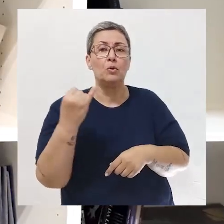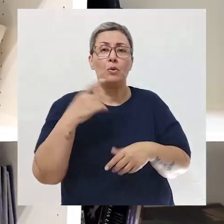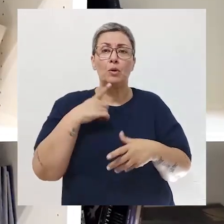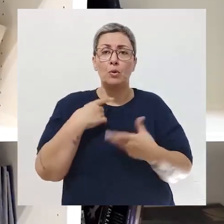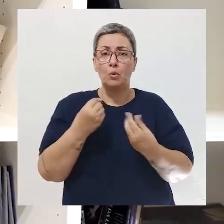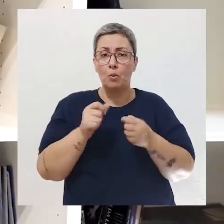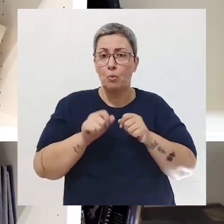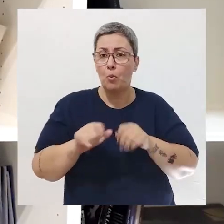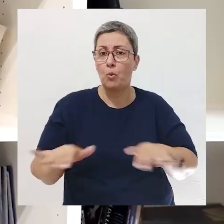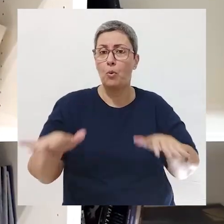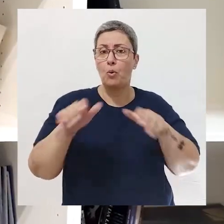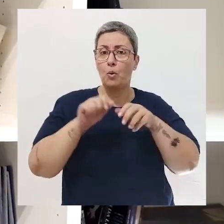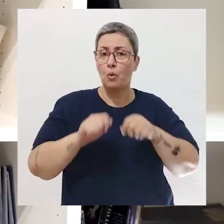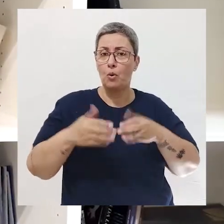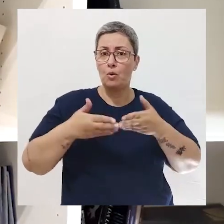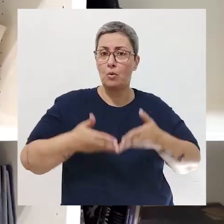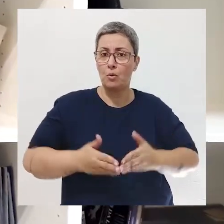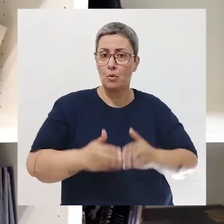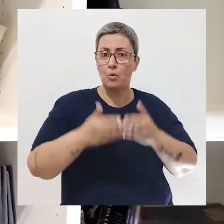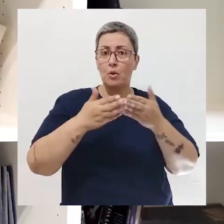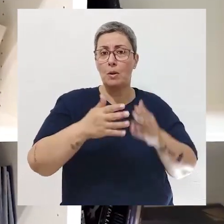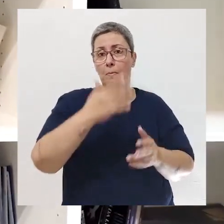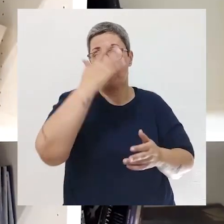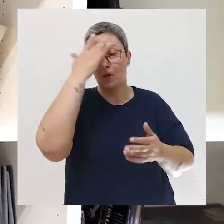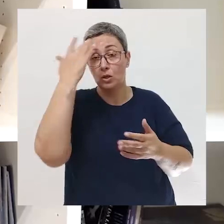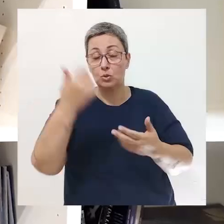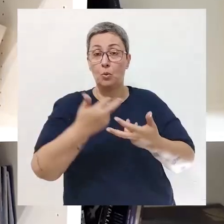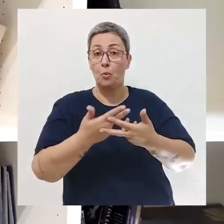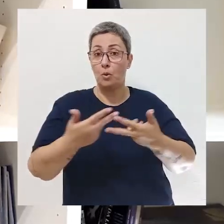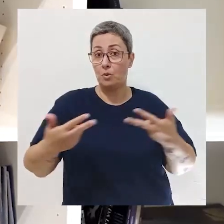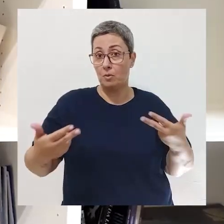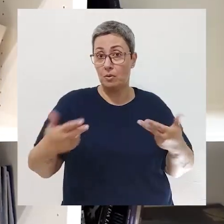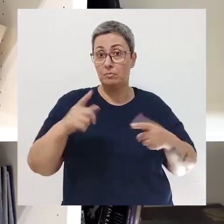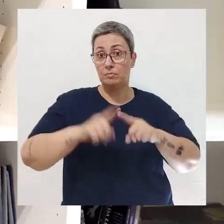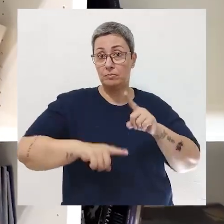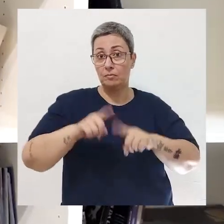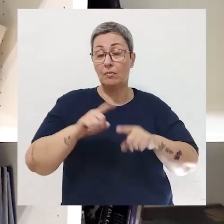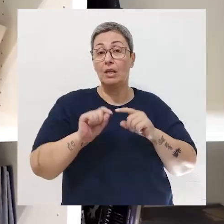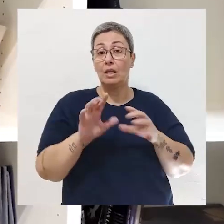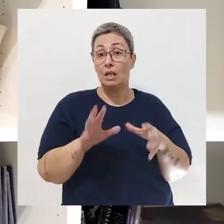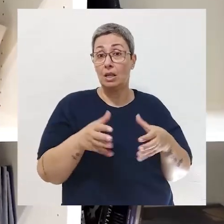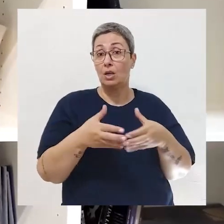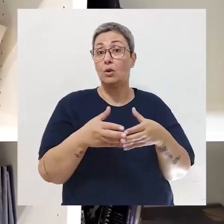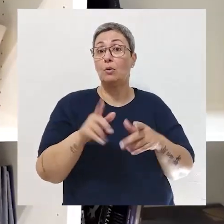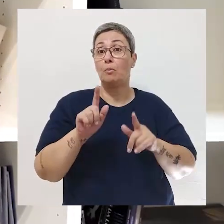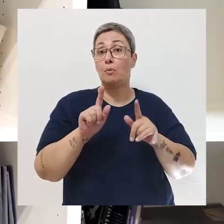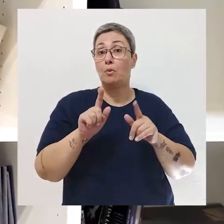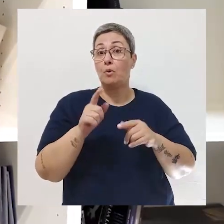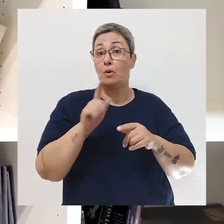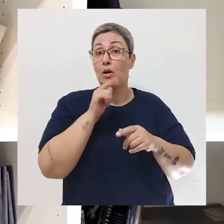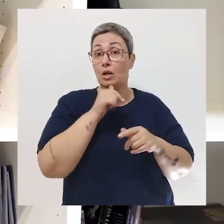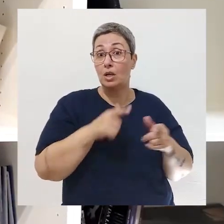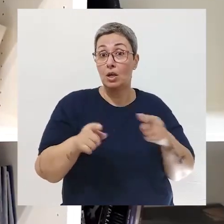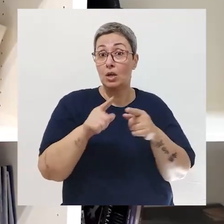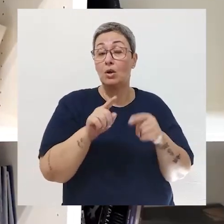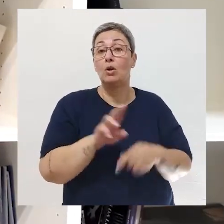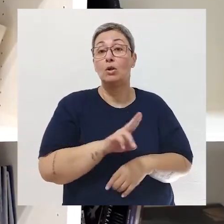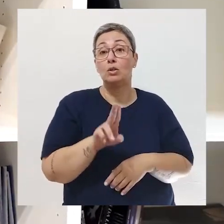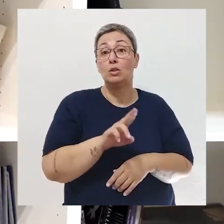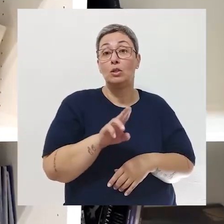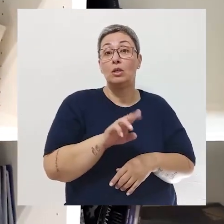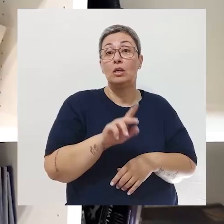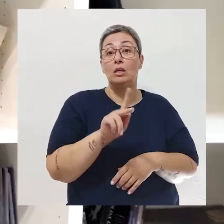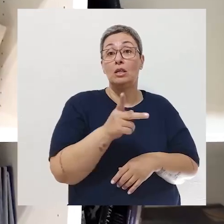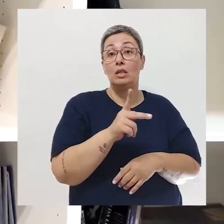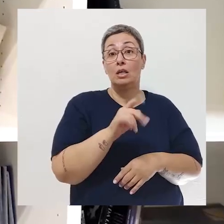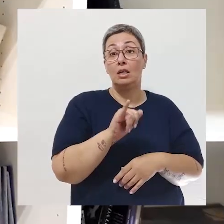importante modo de escoamento, de transporte de pessoas e cargas, esse grupo de rio passa a ser chamado também de